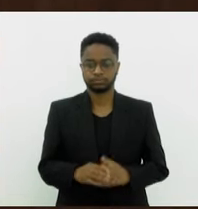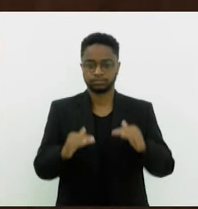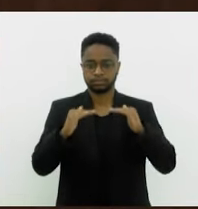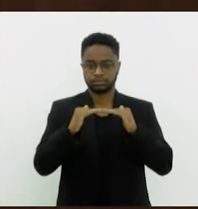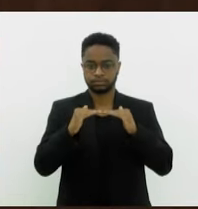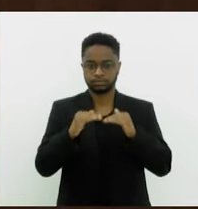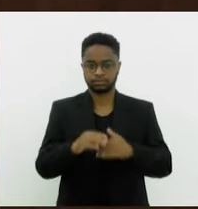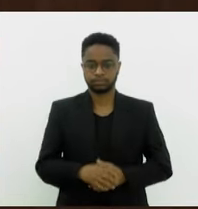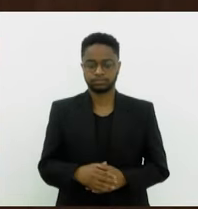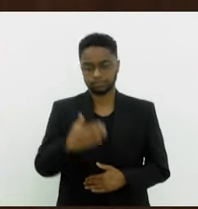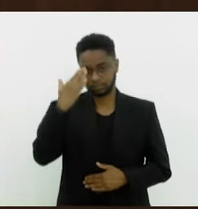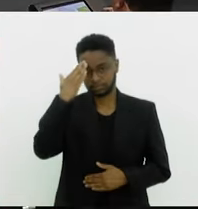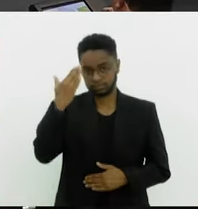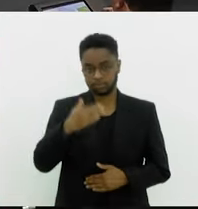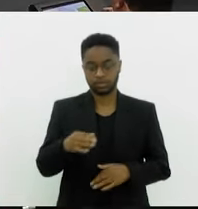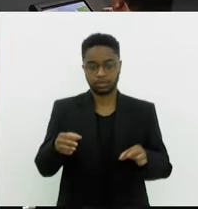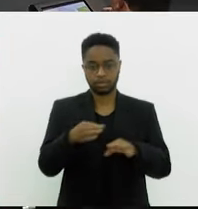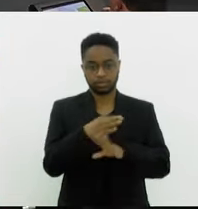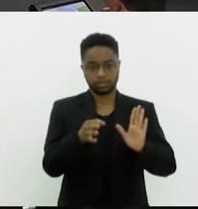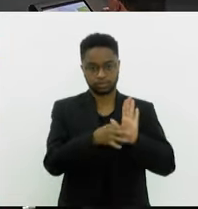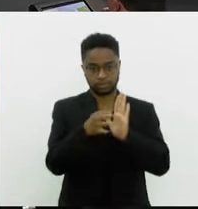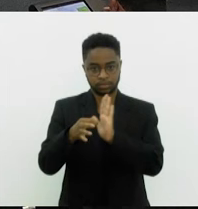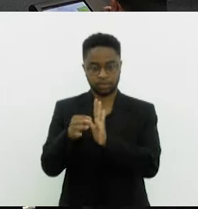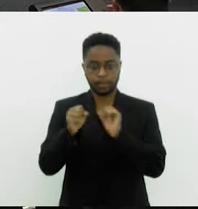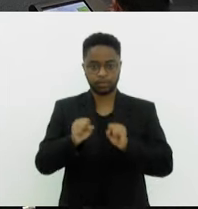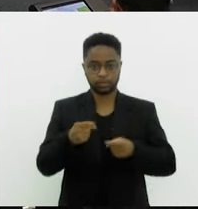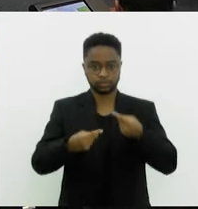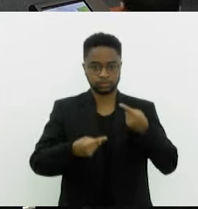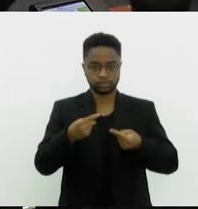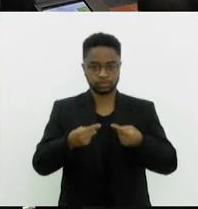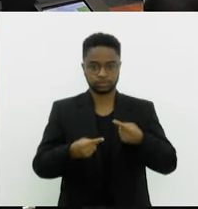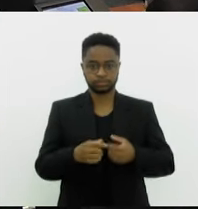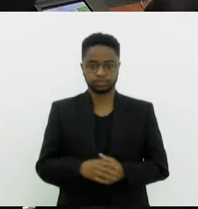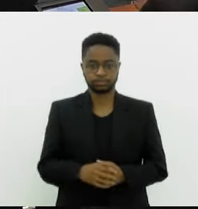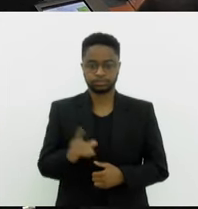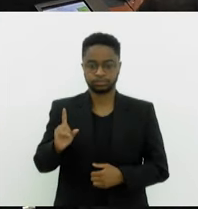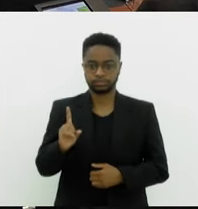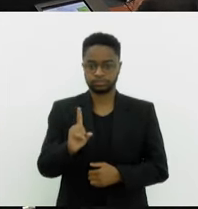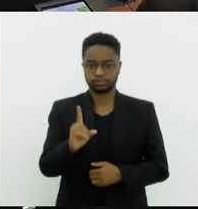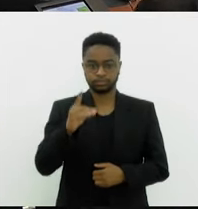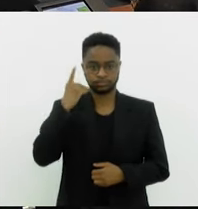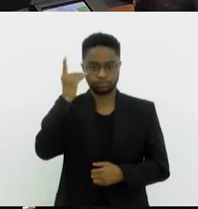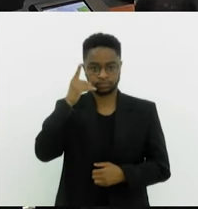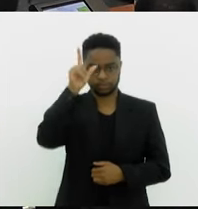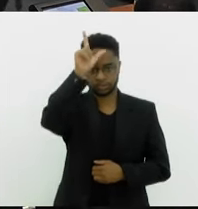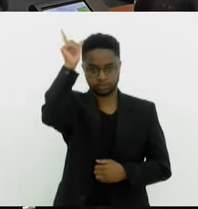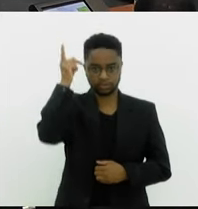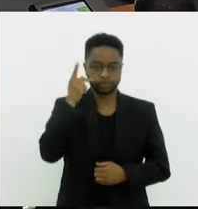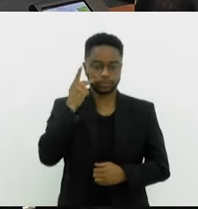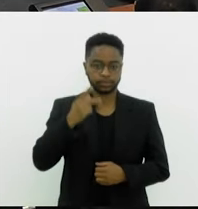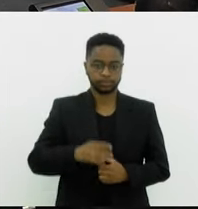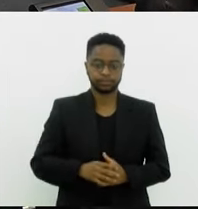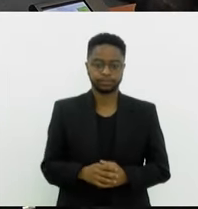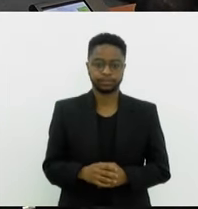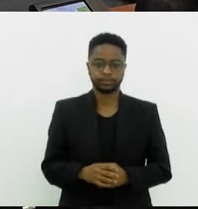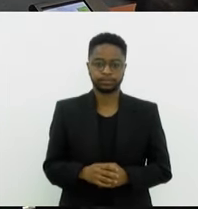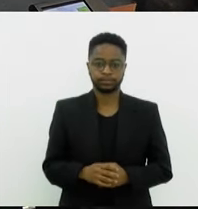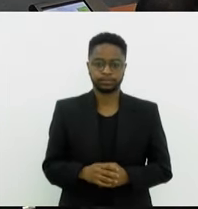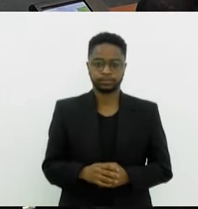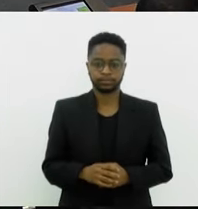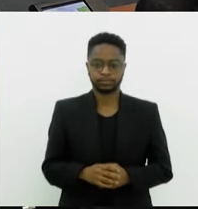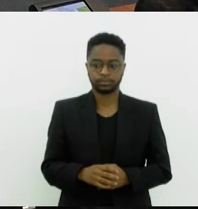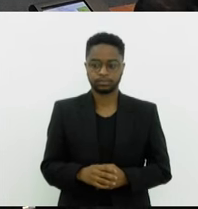Favorável. Muito obrigado. Com os pareceres emitidos em discussão. Está discutido, deputado Luiz Paulo.